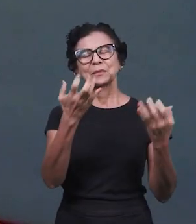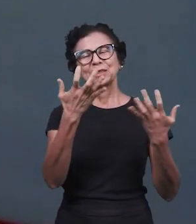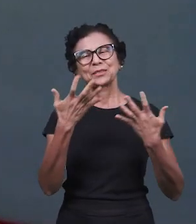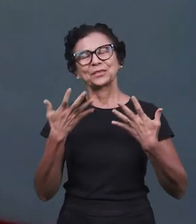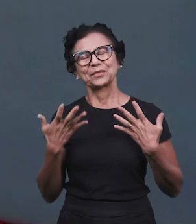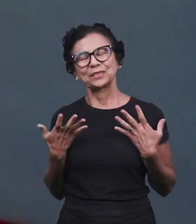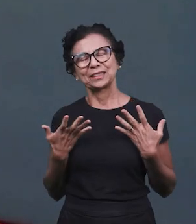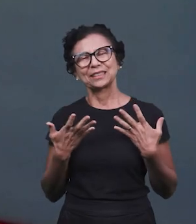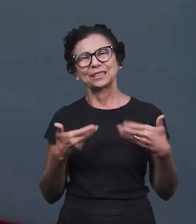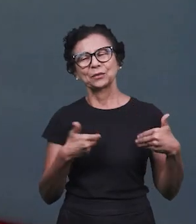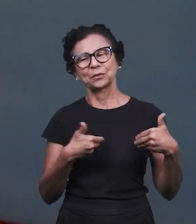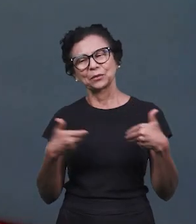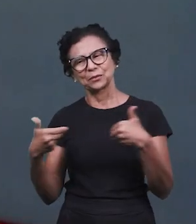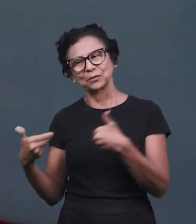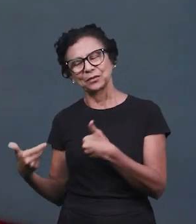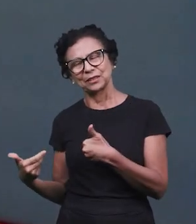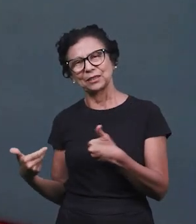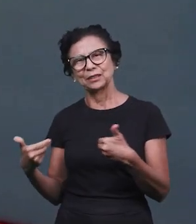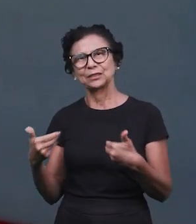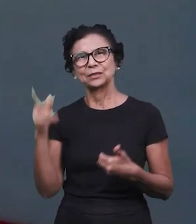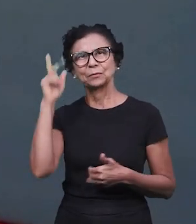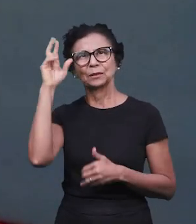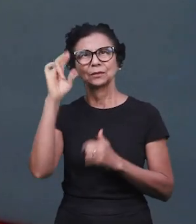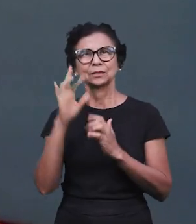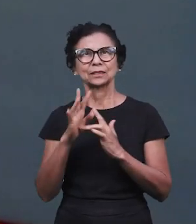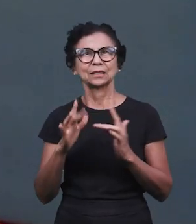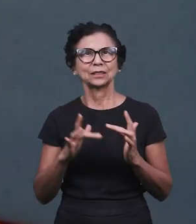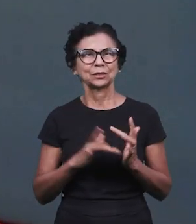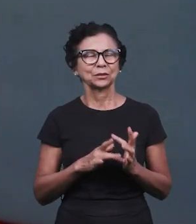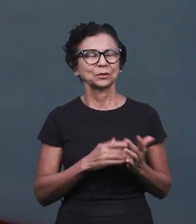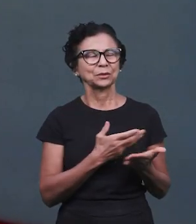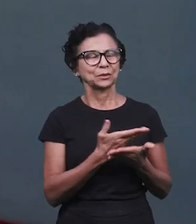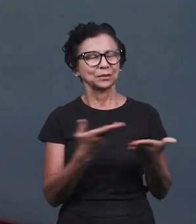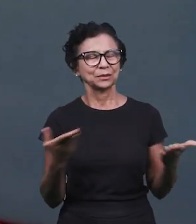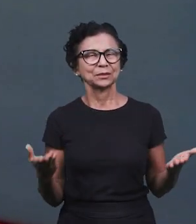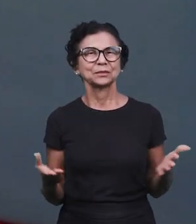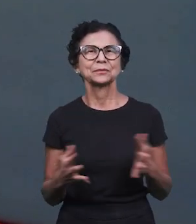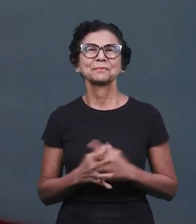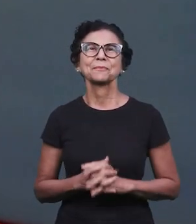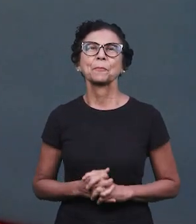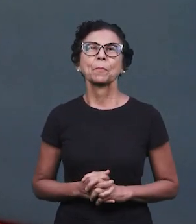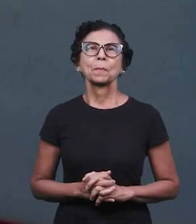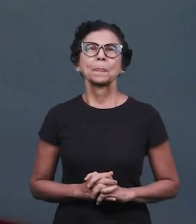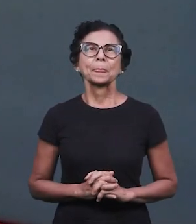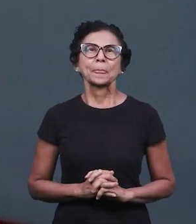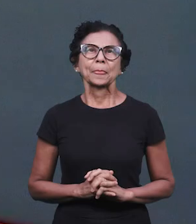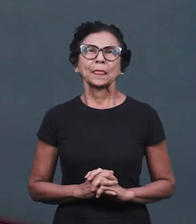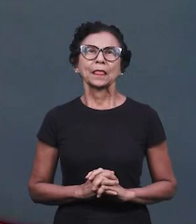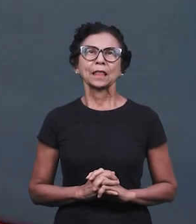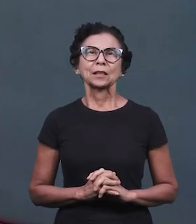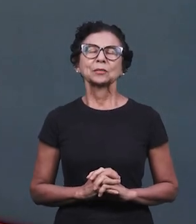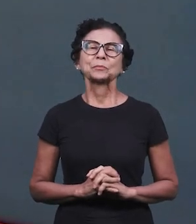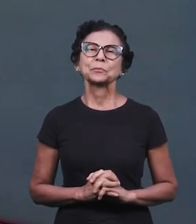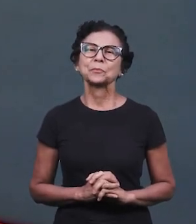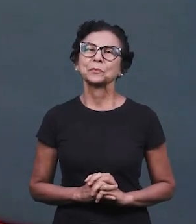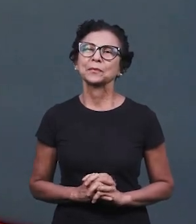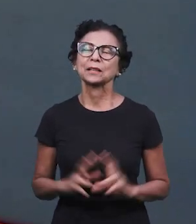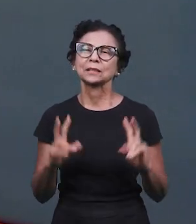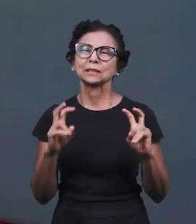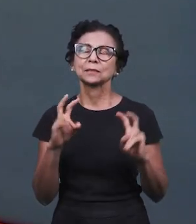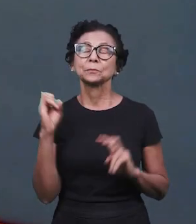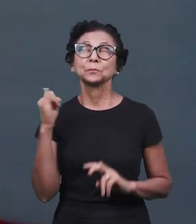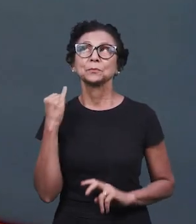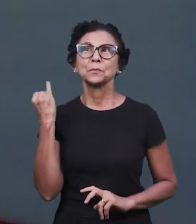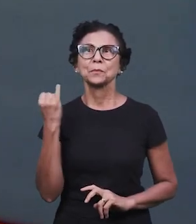obrigada pelo convite, pastor Wallace. A paz do Senhor, meus irmãos, a paz do Senhor a todos. E esse tema é extremamente relevante. Muito